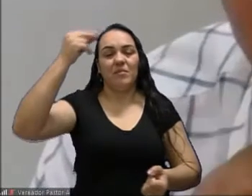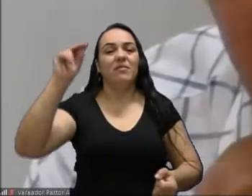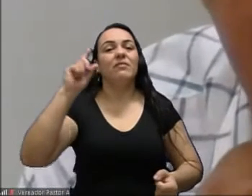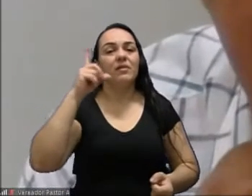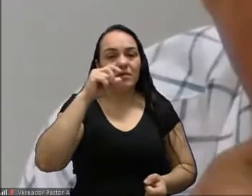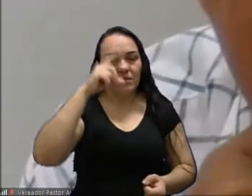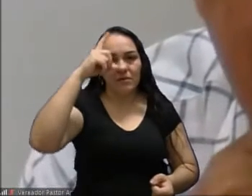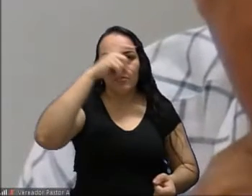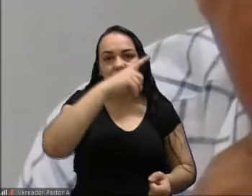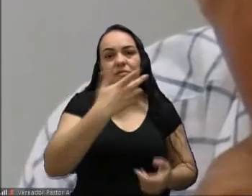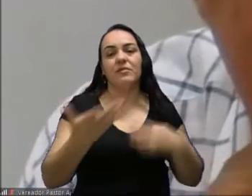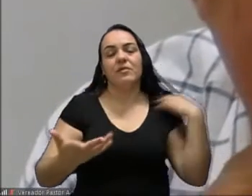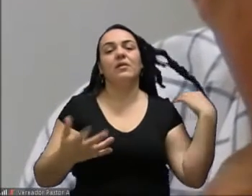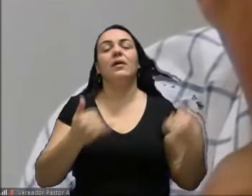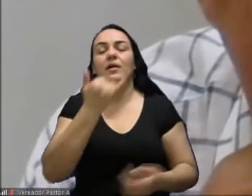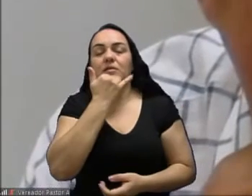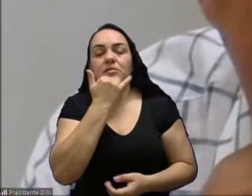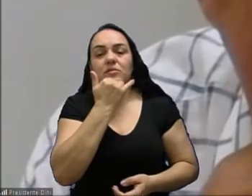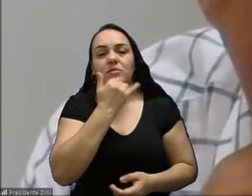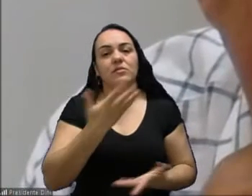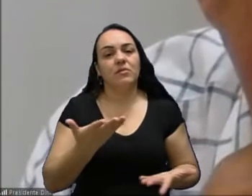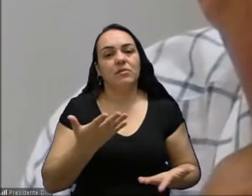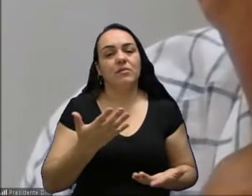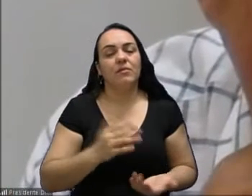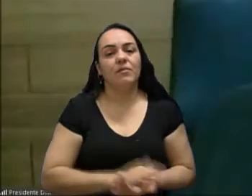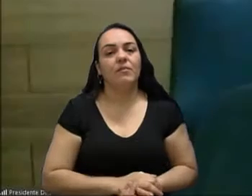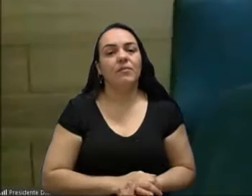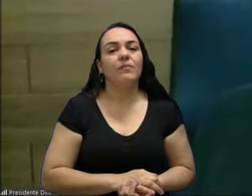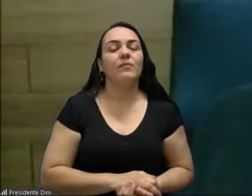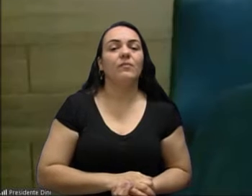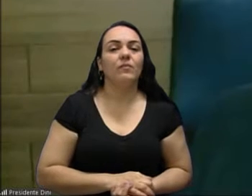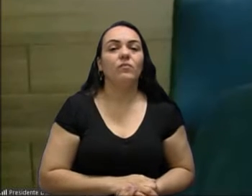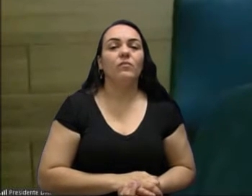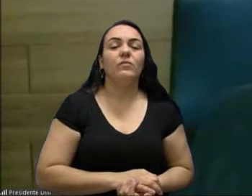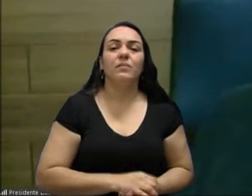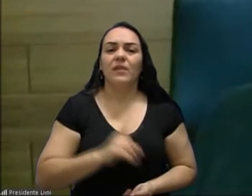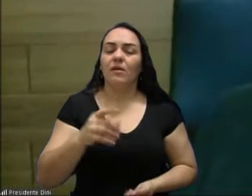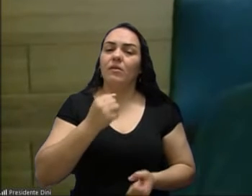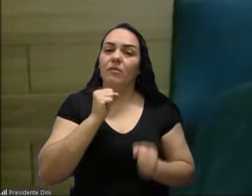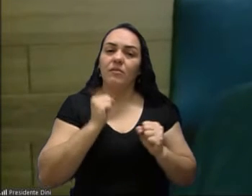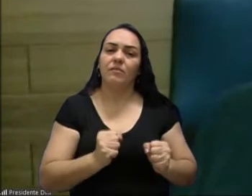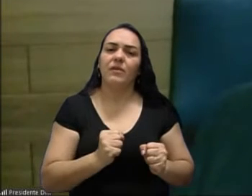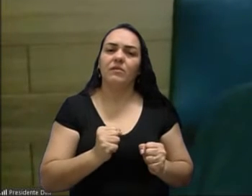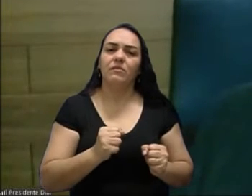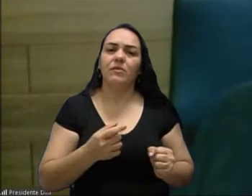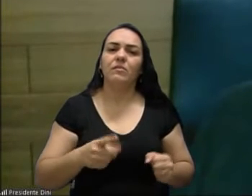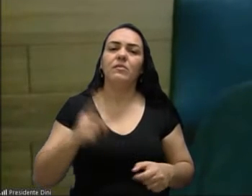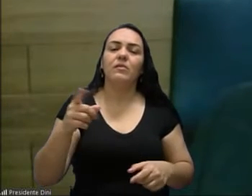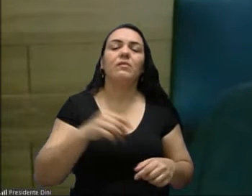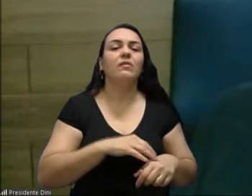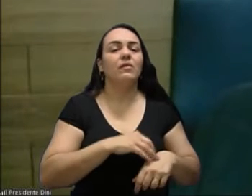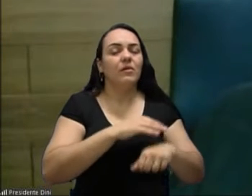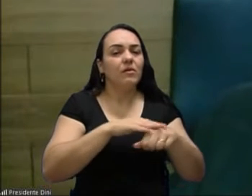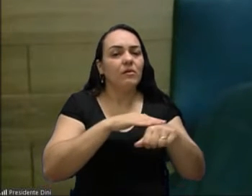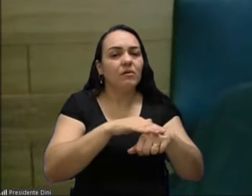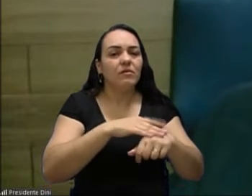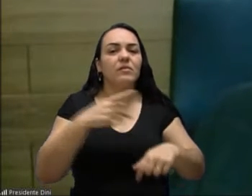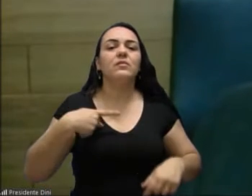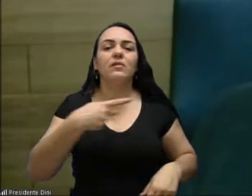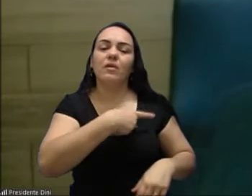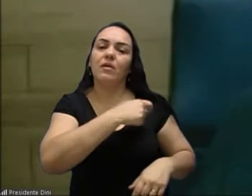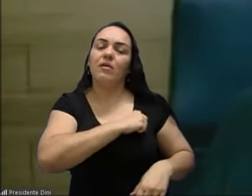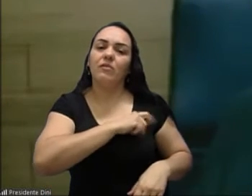desculpa, me desculpa, Paulo, manga, você pode se dirigir até o gabinete do vereador pastor